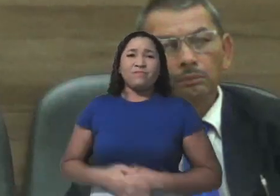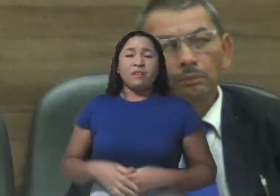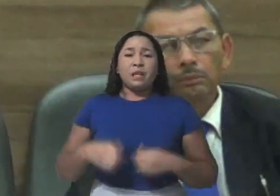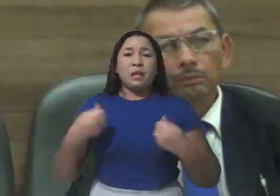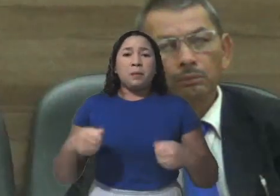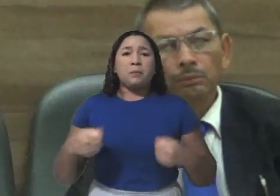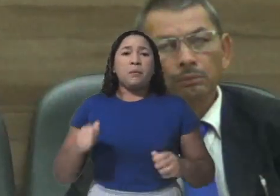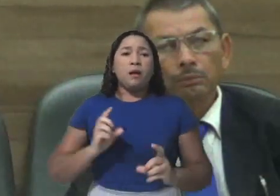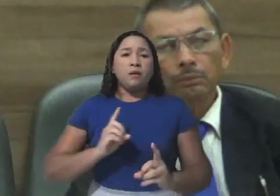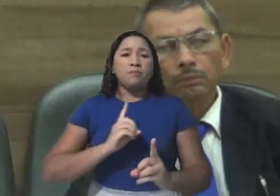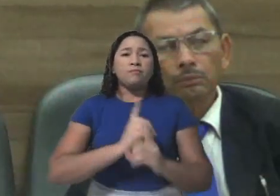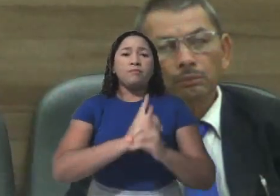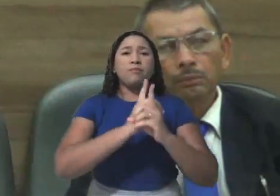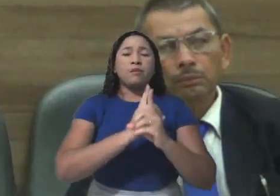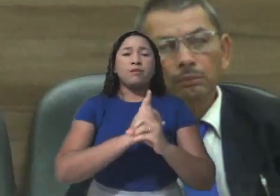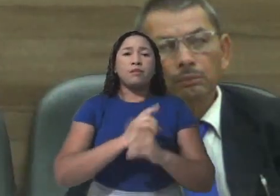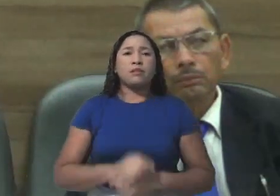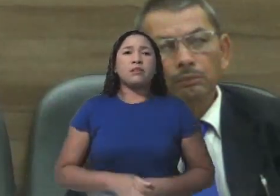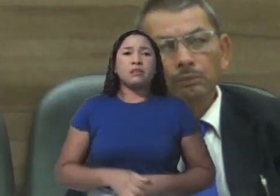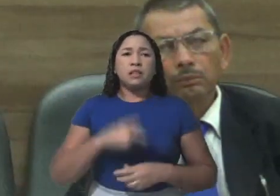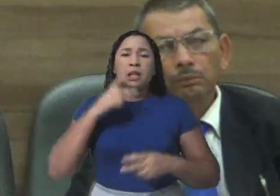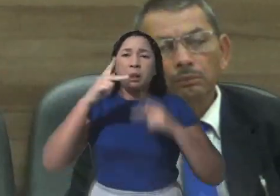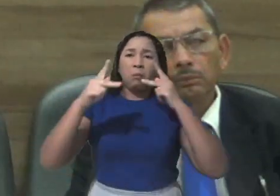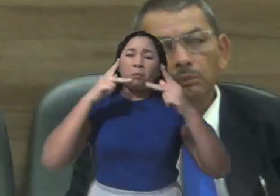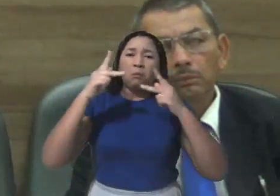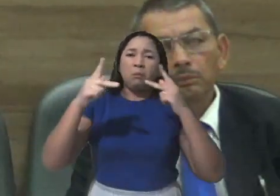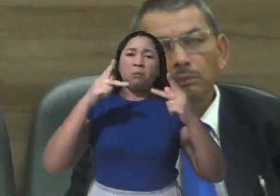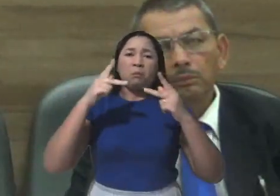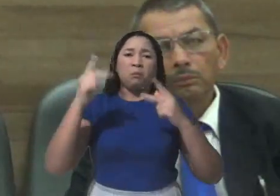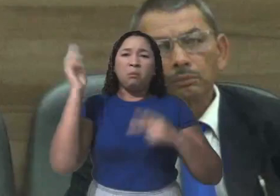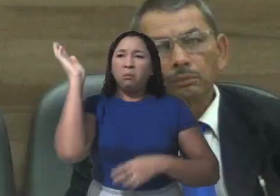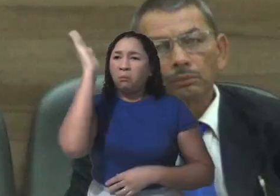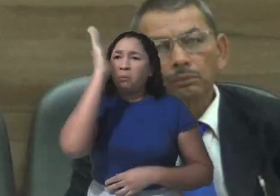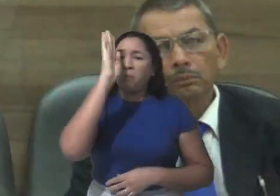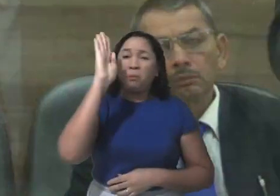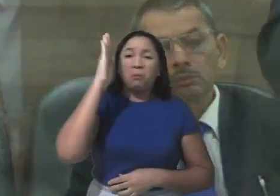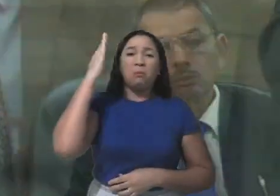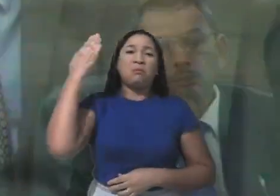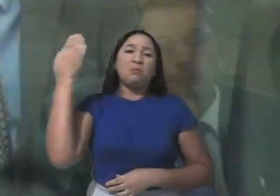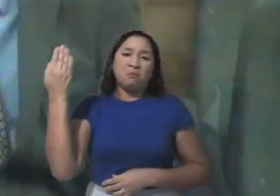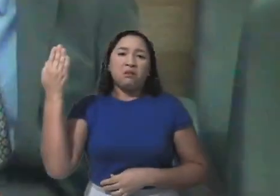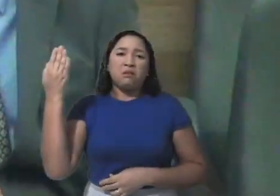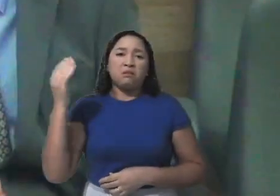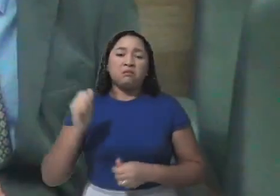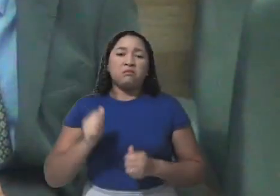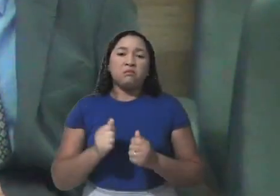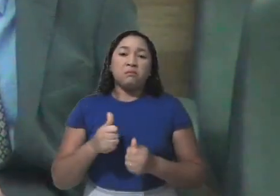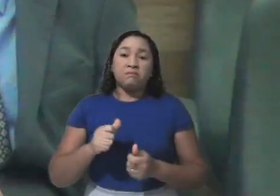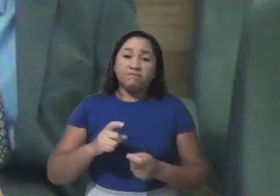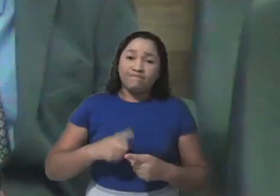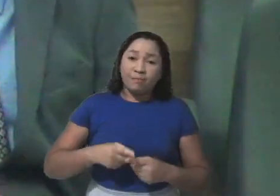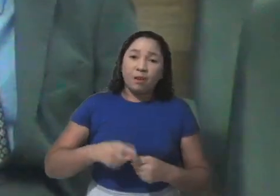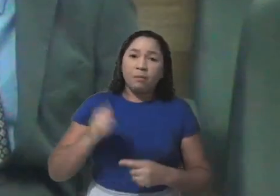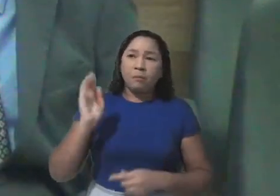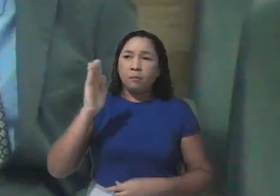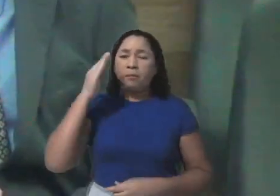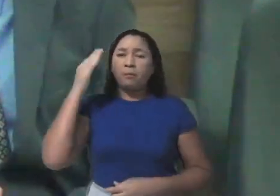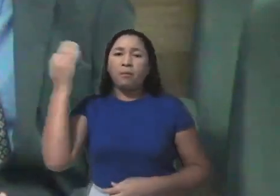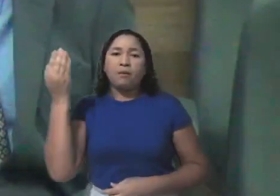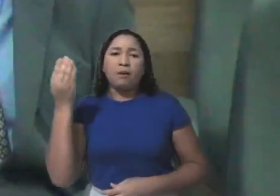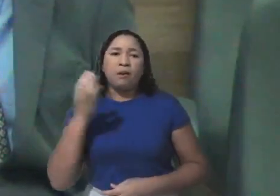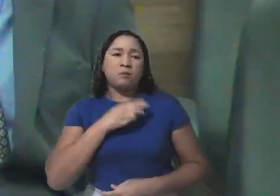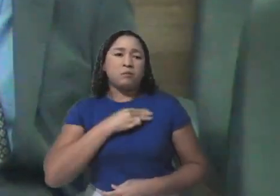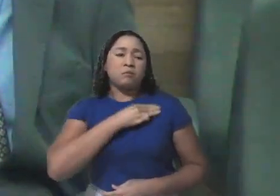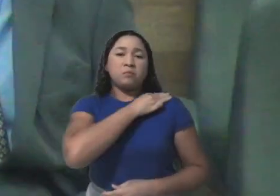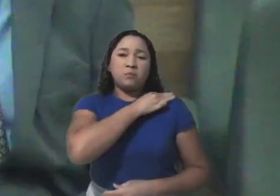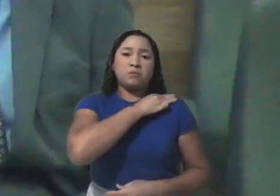se enfrentar heresias e falsos mestres. Então, meus irmãos, em Atos 15, não vamos ler para não